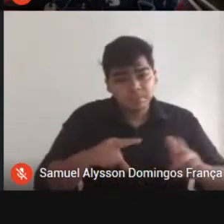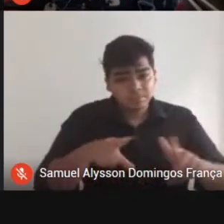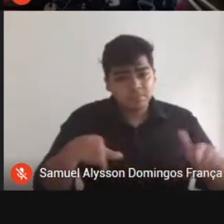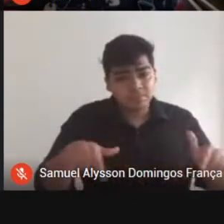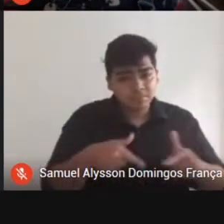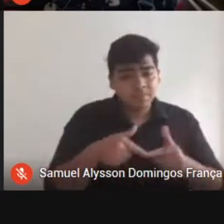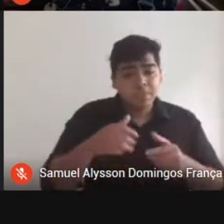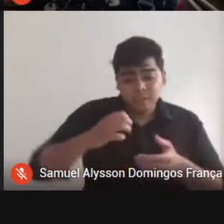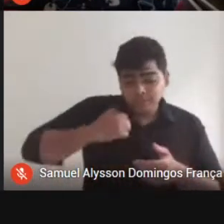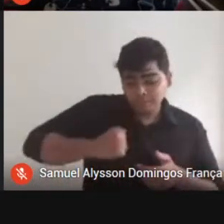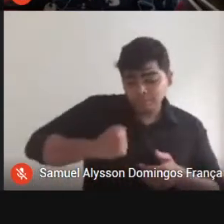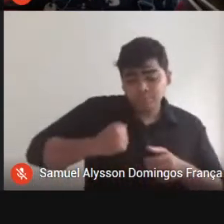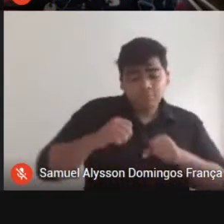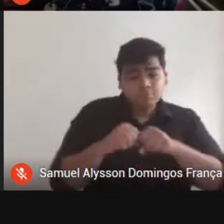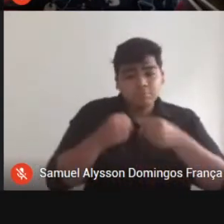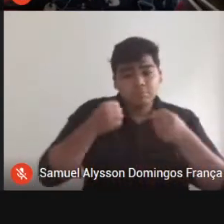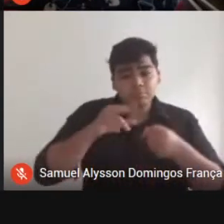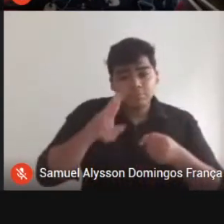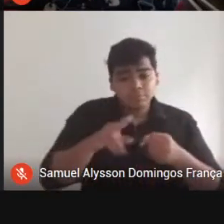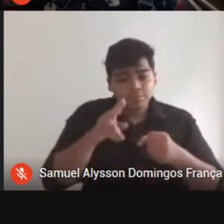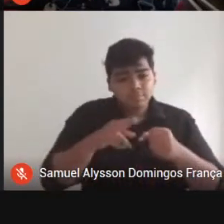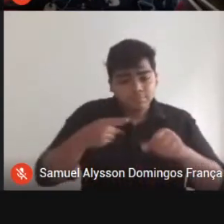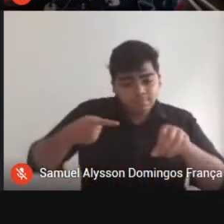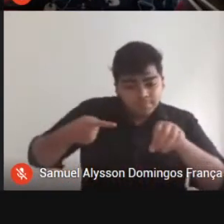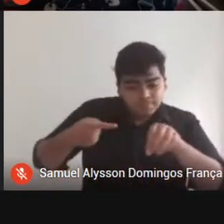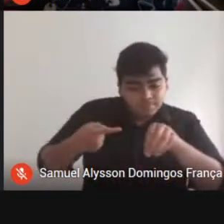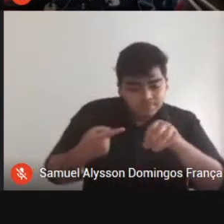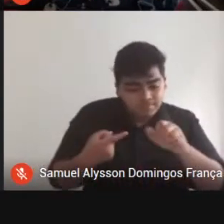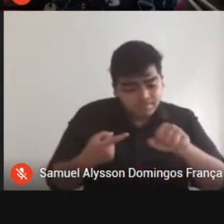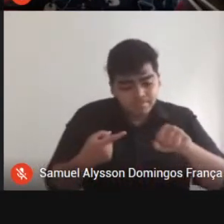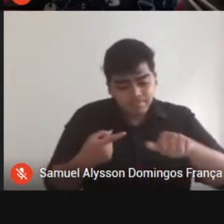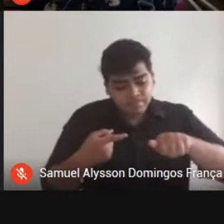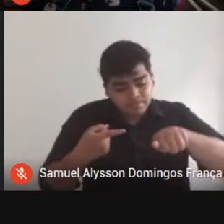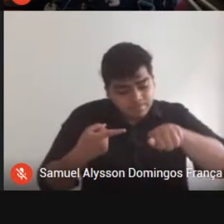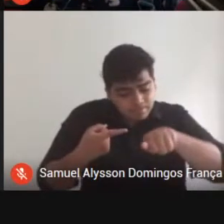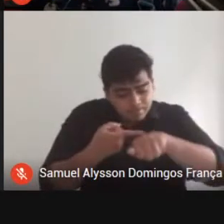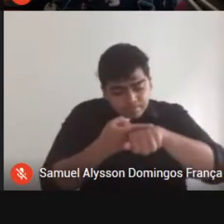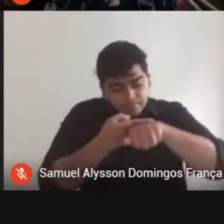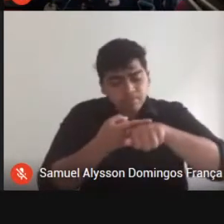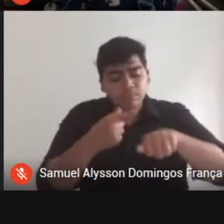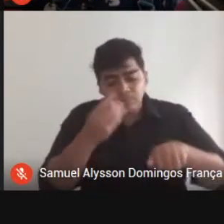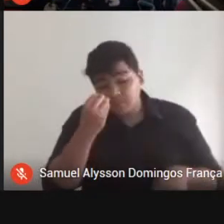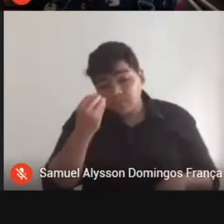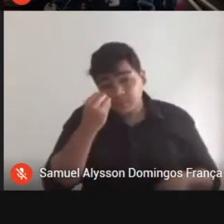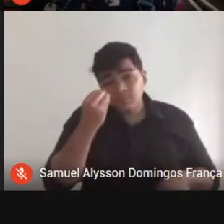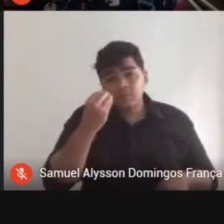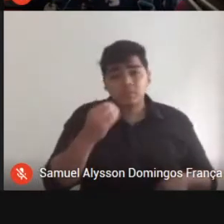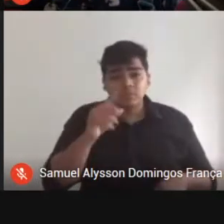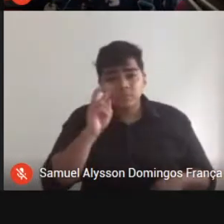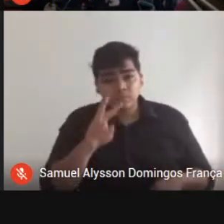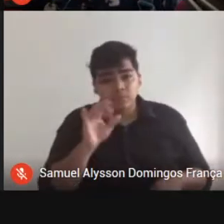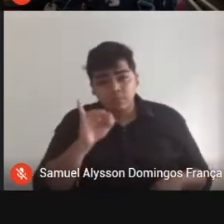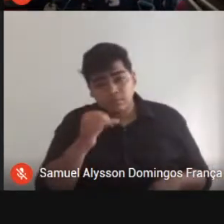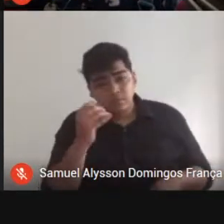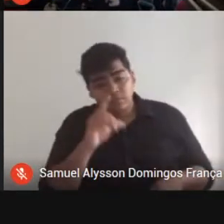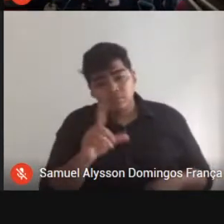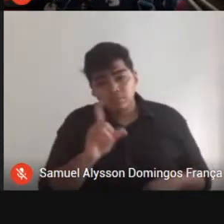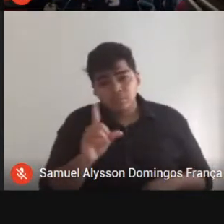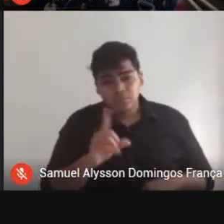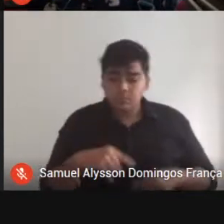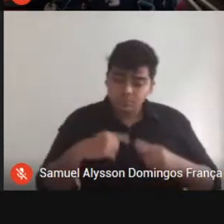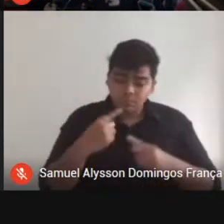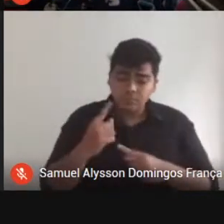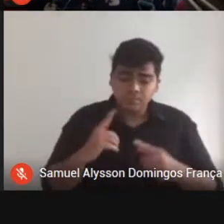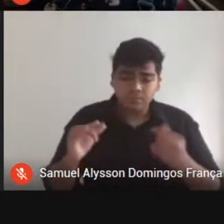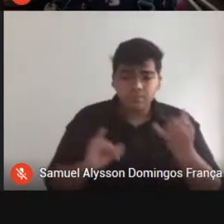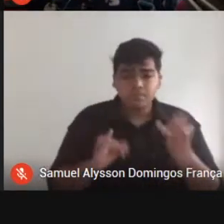teve que botar uns arames para ele segurar ali. Eu disse, não, vamos testar, a gente tem que ver se funciona, né? até chegar ao processo de fabricação, né? Que a